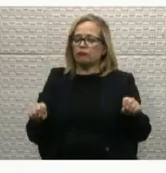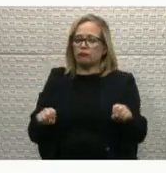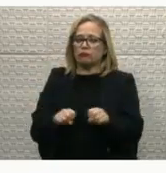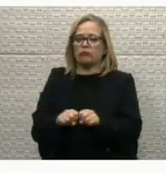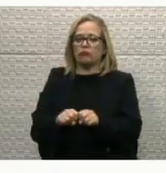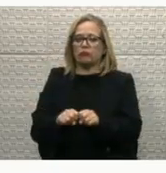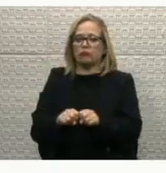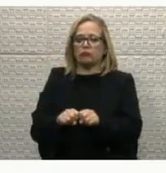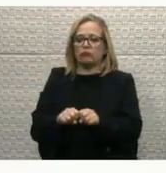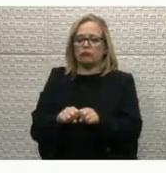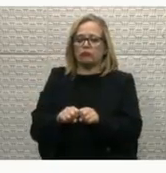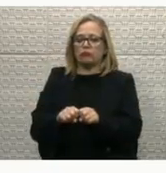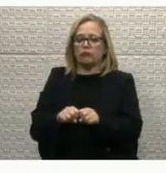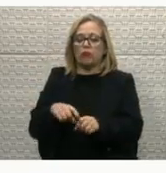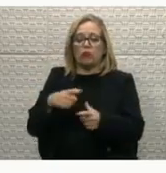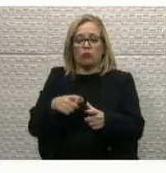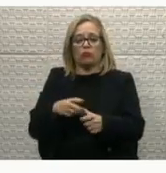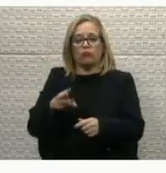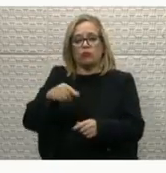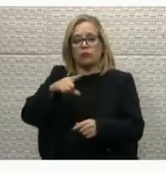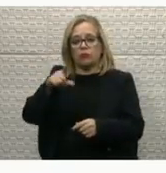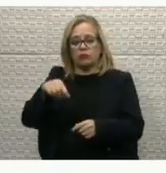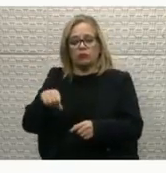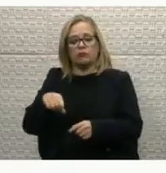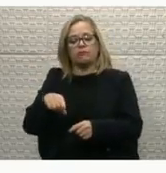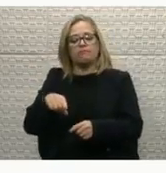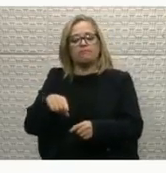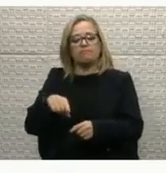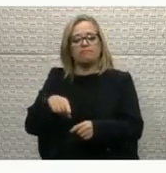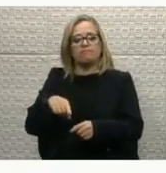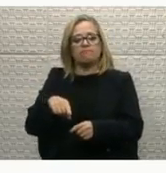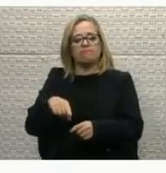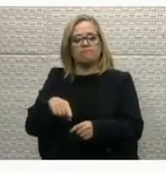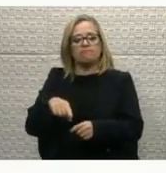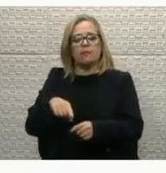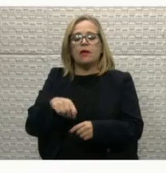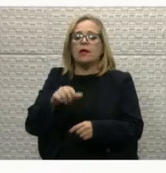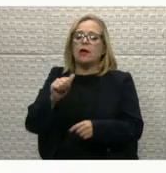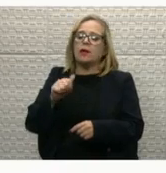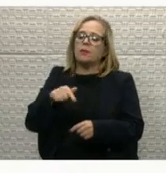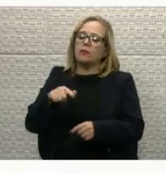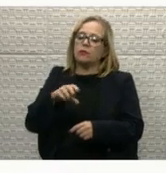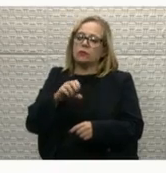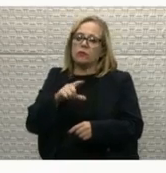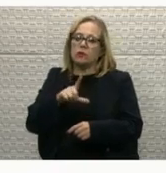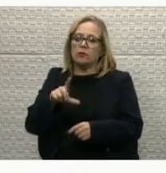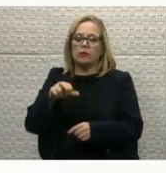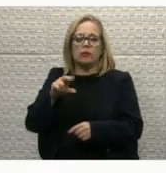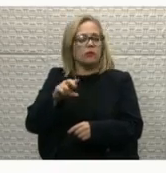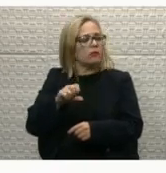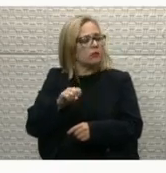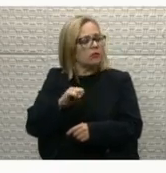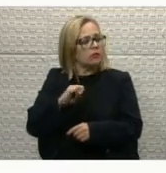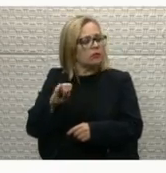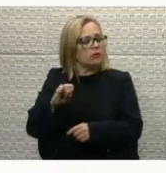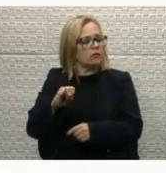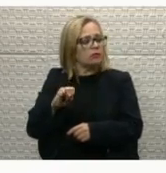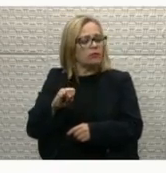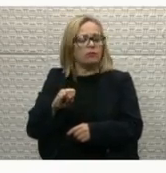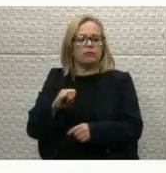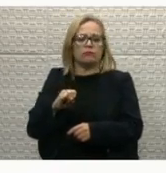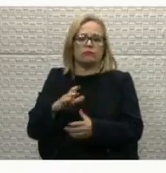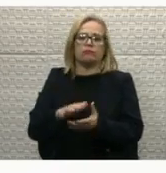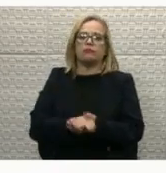equações lineares, onde a matriz de coeficientes é A menos lambda I, e o meu vetor de incógnitas